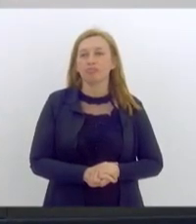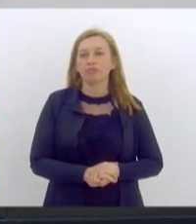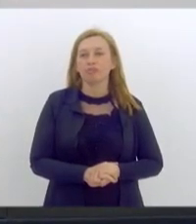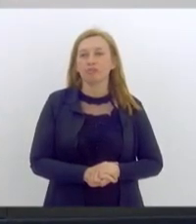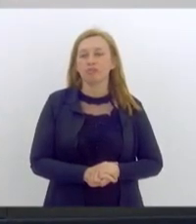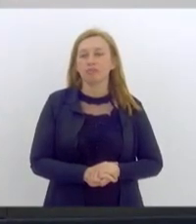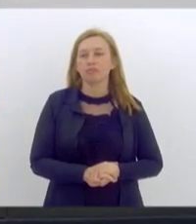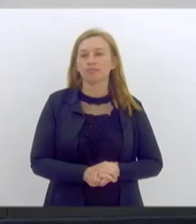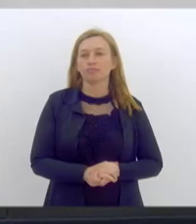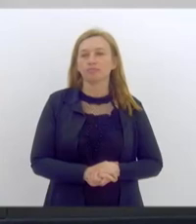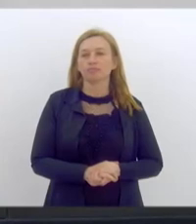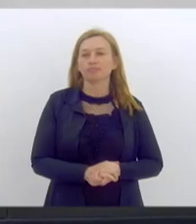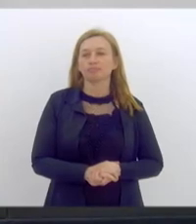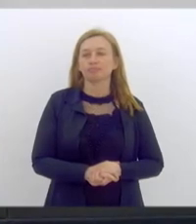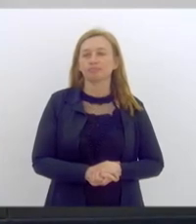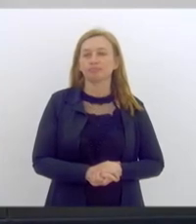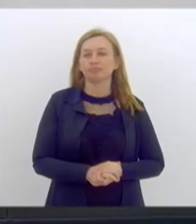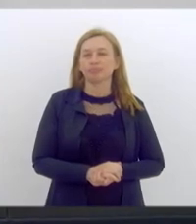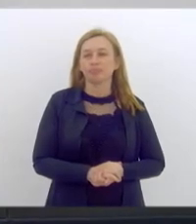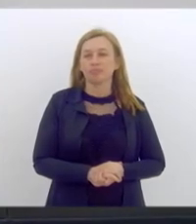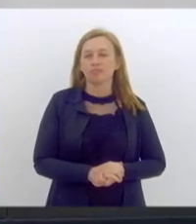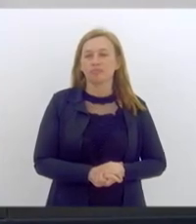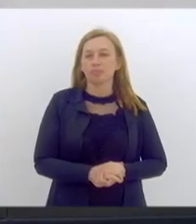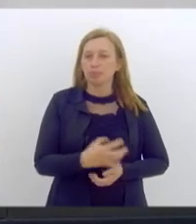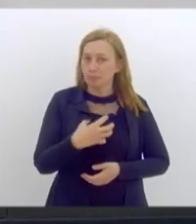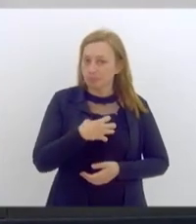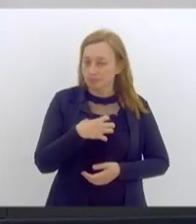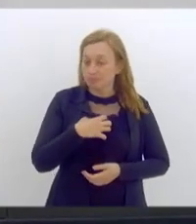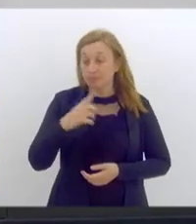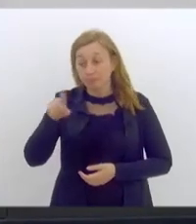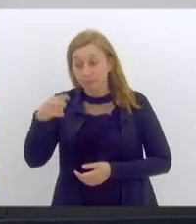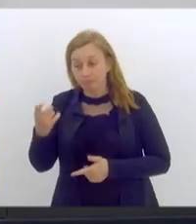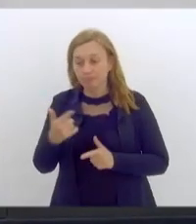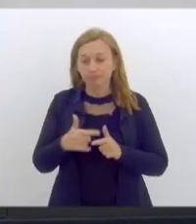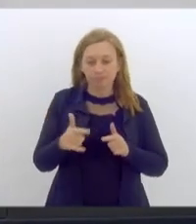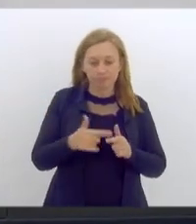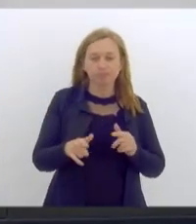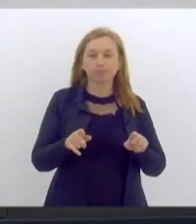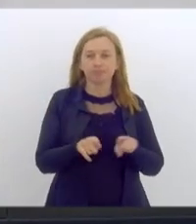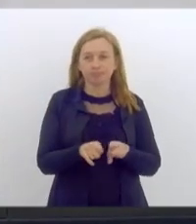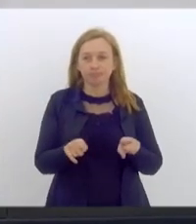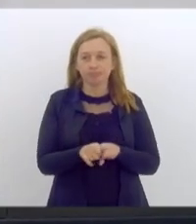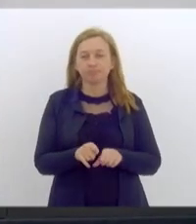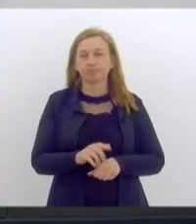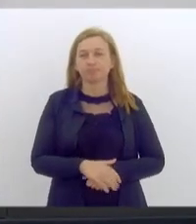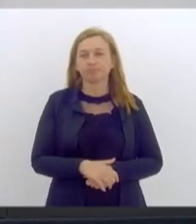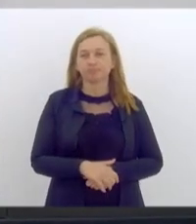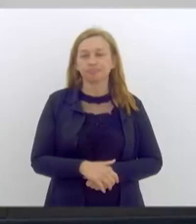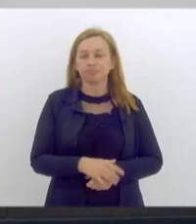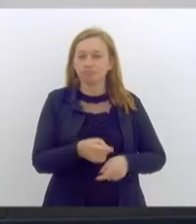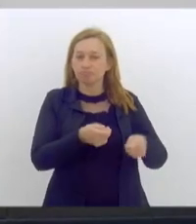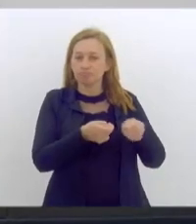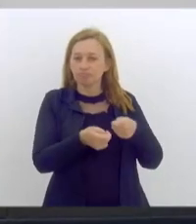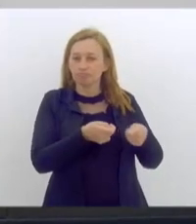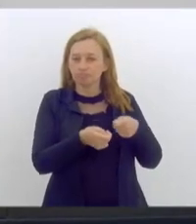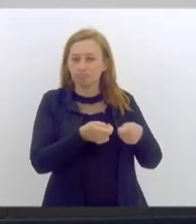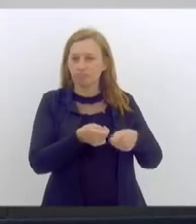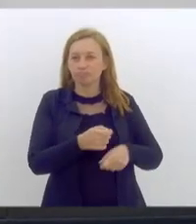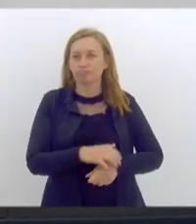o sentido e também é um outro problema o sentido da Controladoria